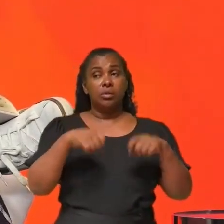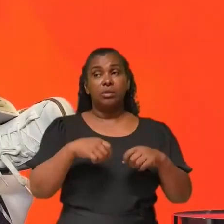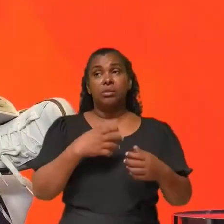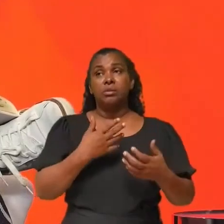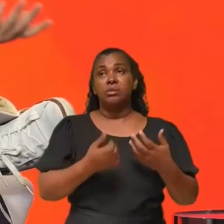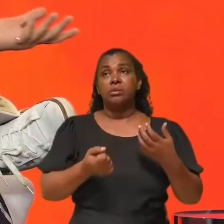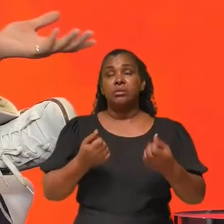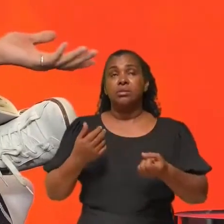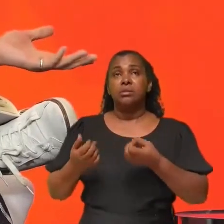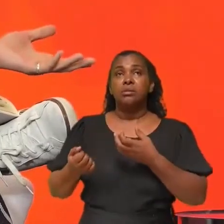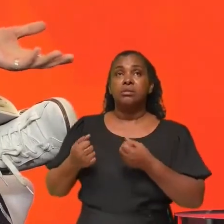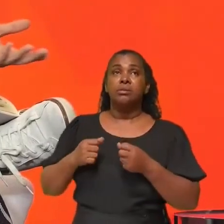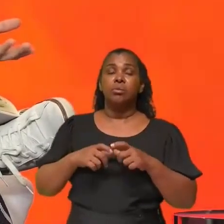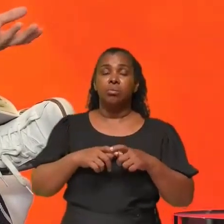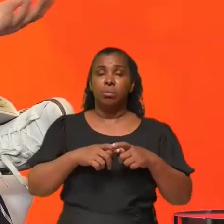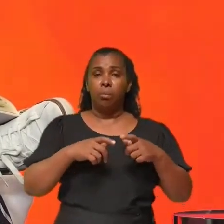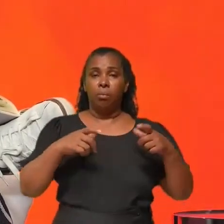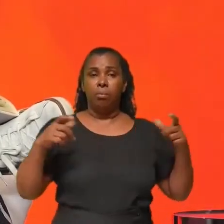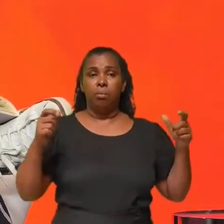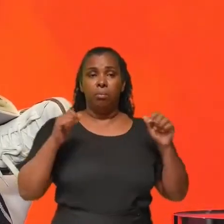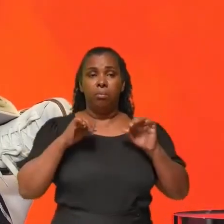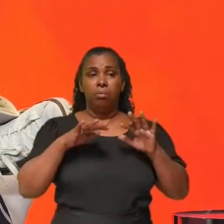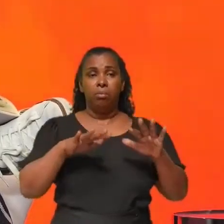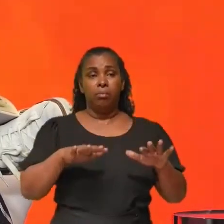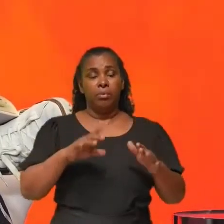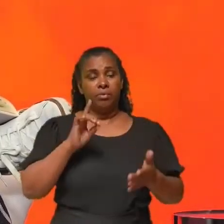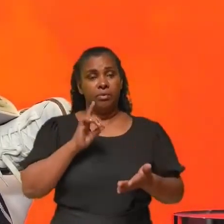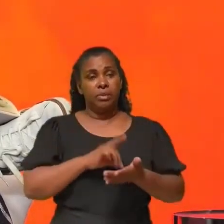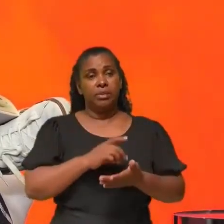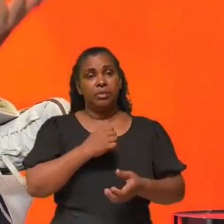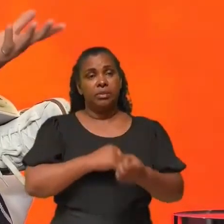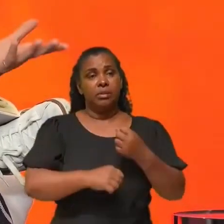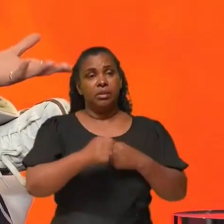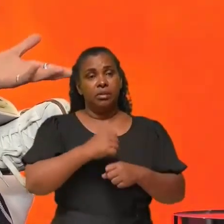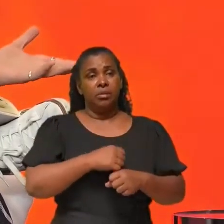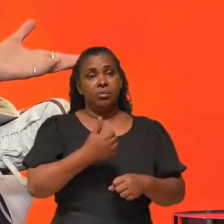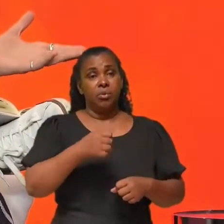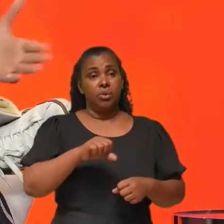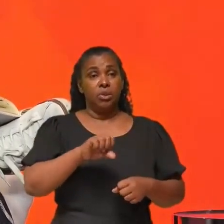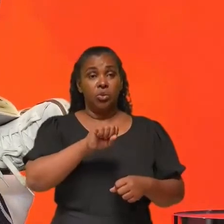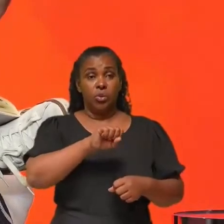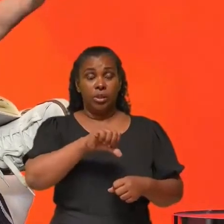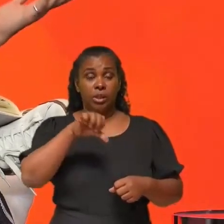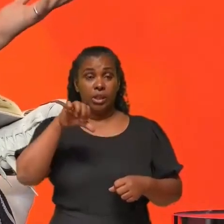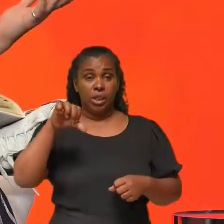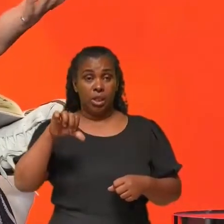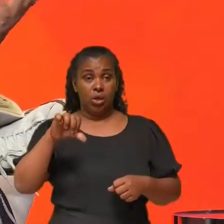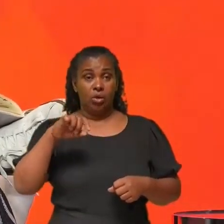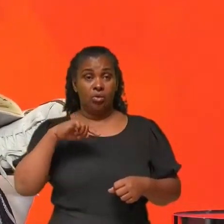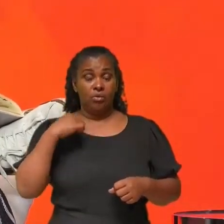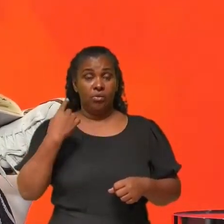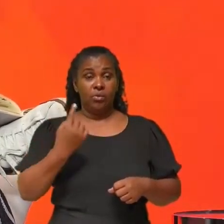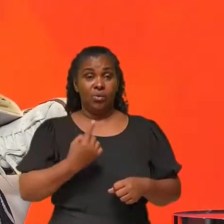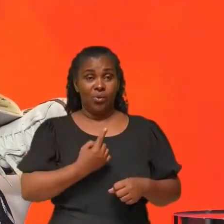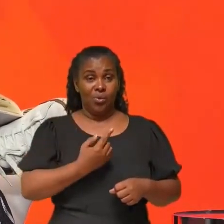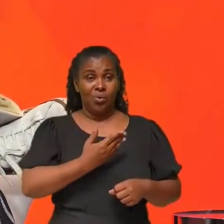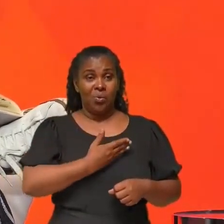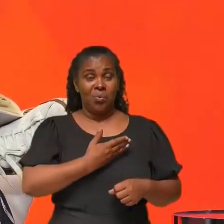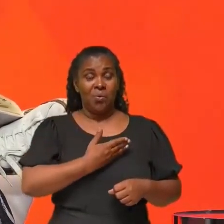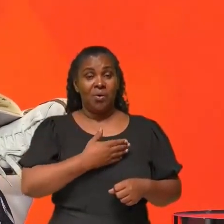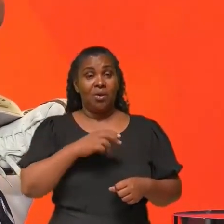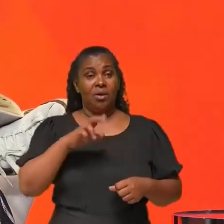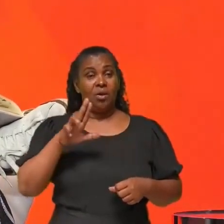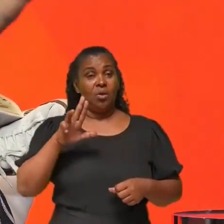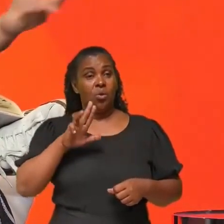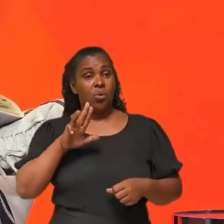que em 1989, o nosso companheiro Lula lidou com fake news sem esse nome. O nosso companheiro Lula